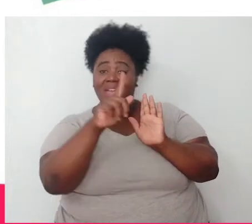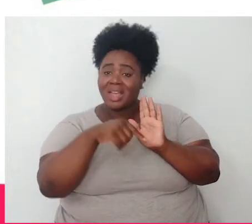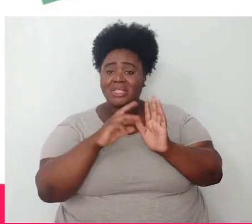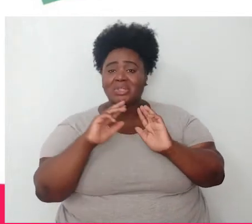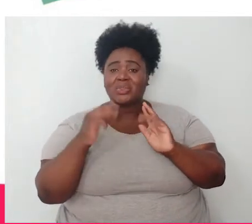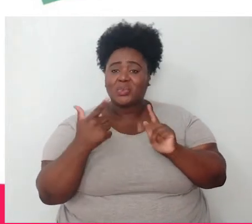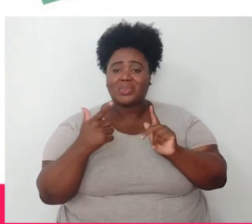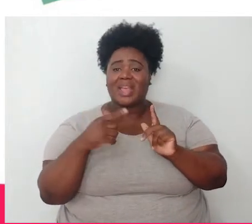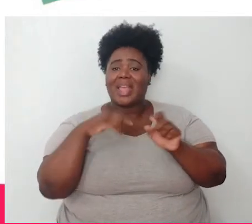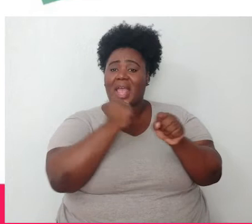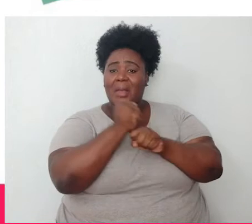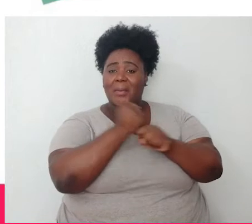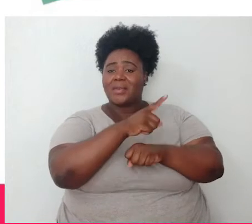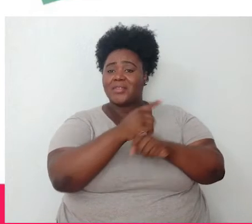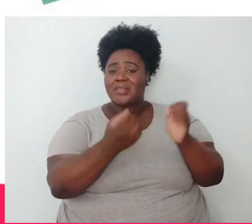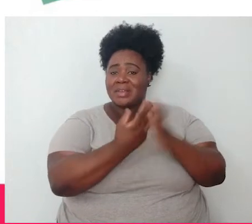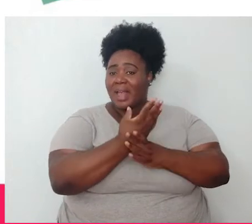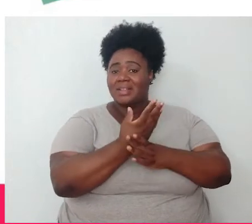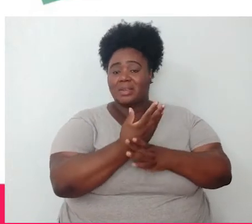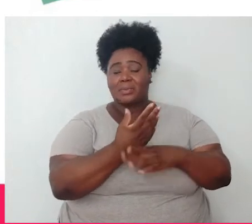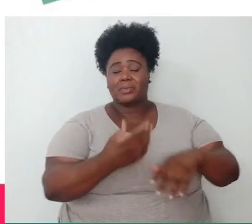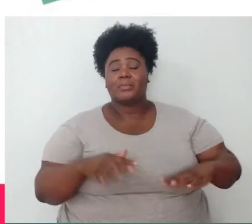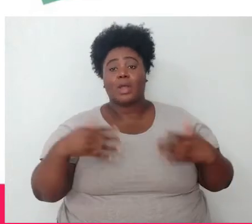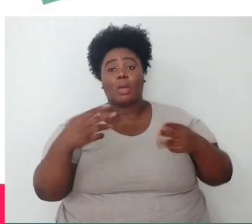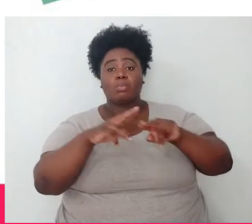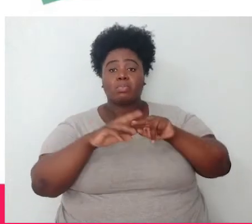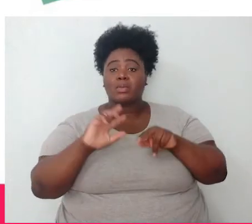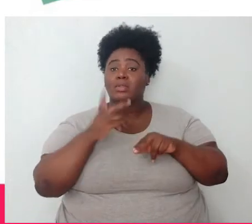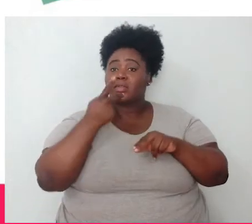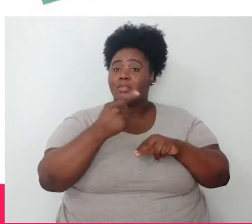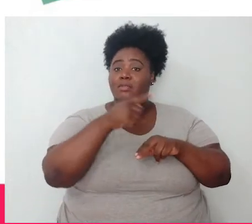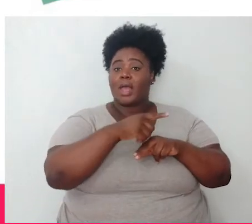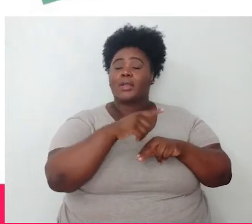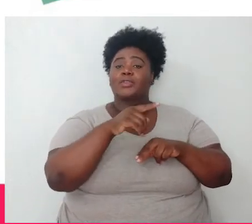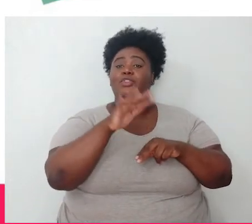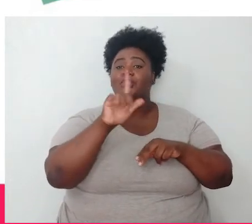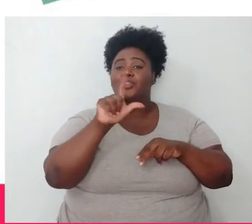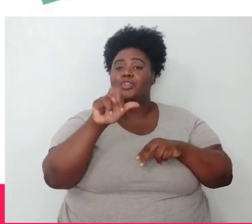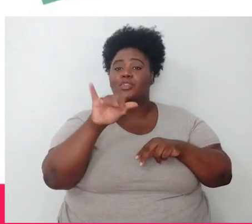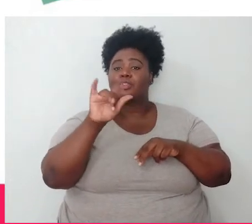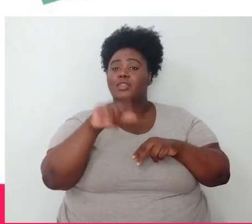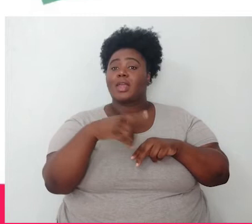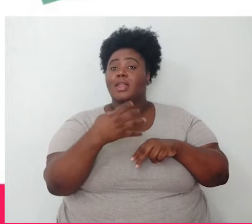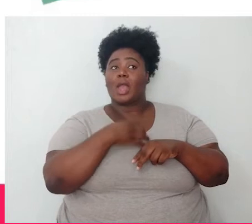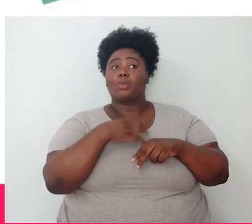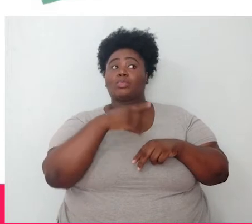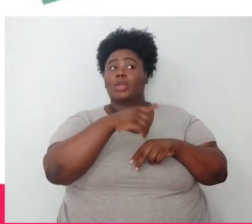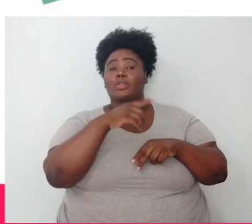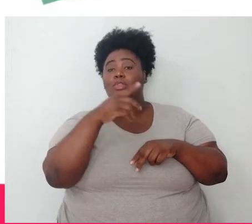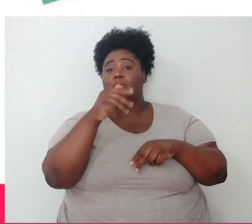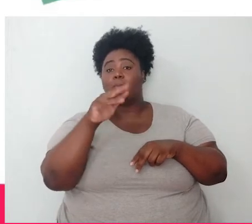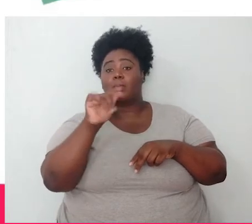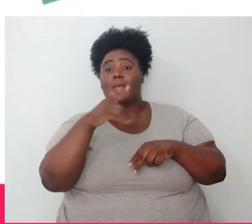uma criação. Por isso que eu gosto da perspectiva de que gênero é uma questão performativa, né?